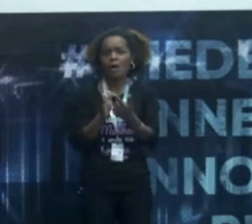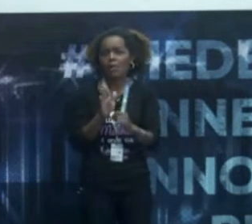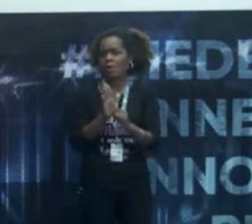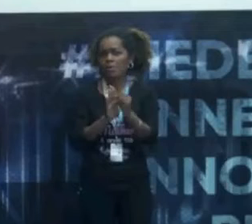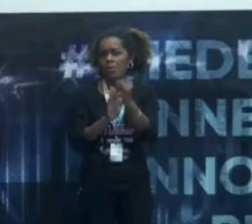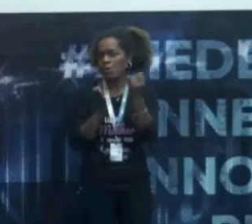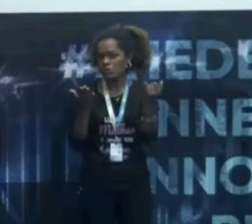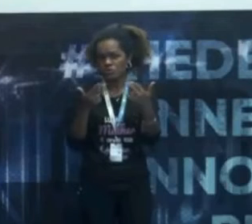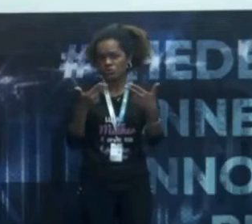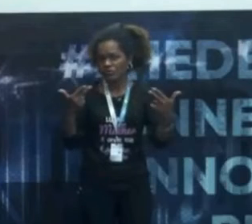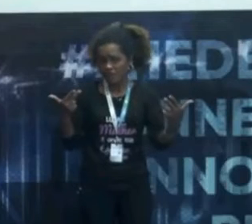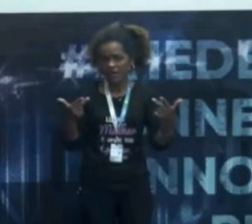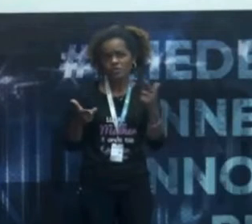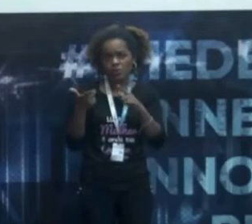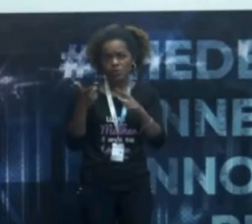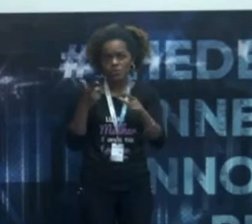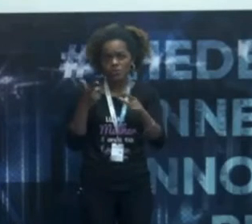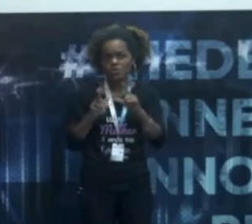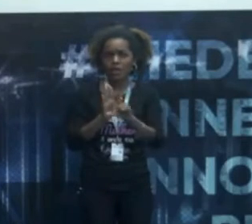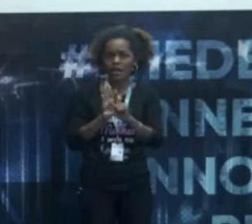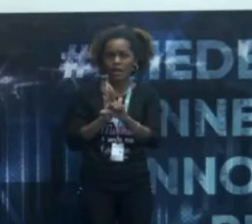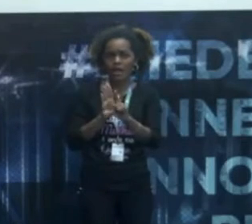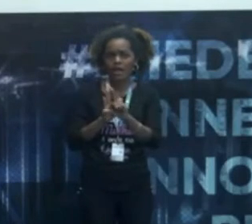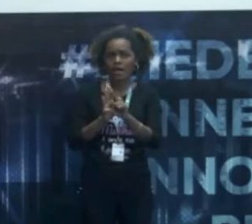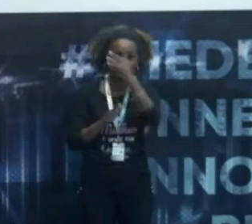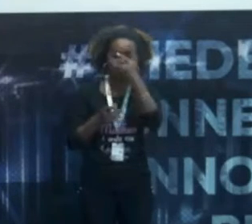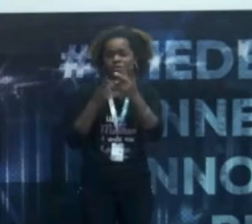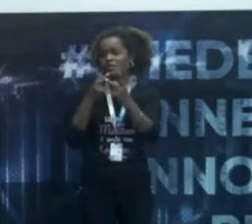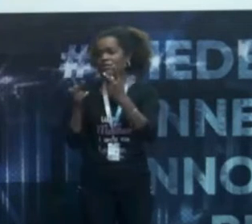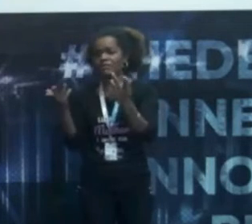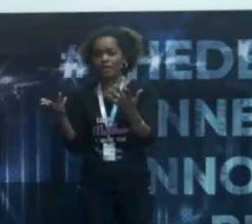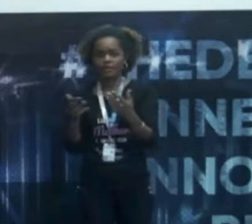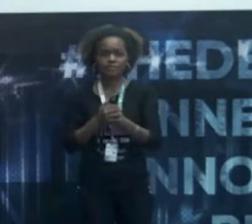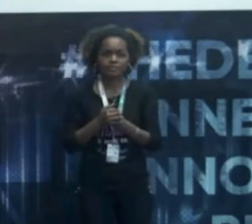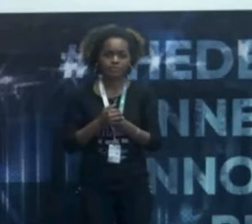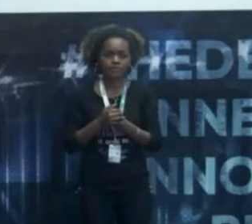coisa, a conjectura e o tecido social ele vai se regulando, né?